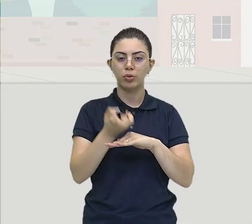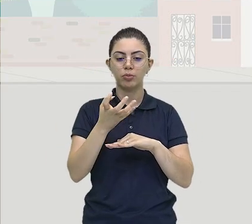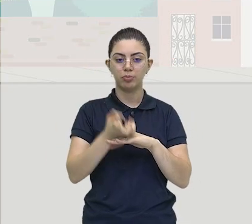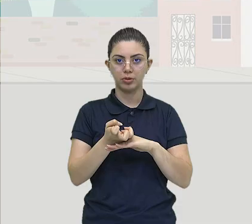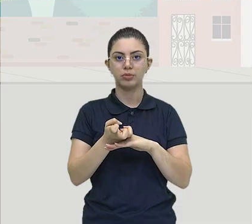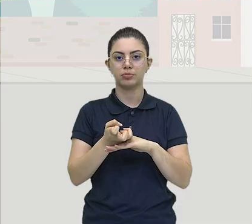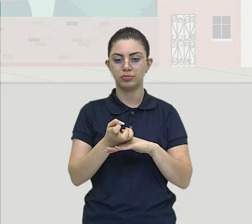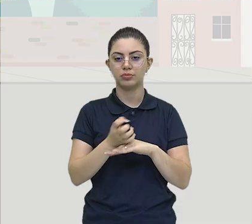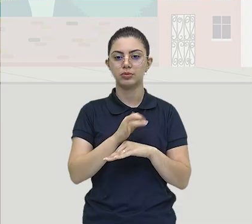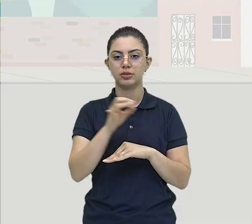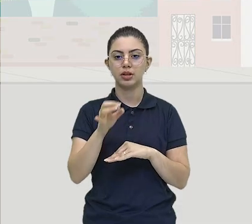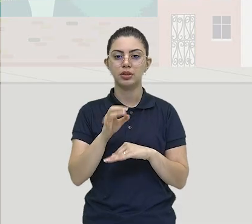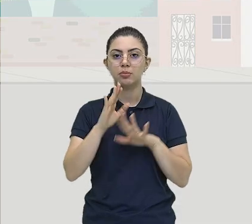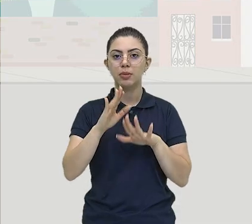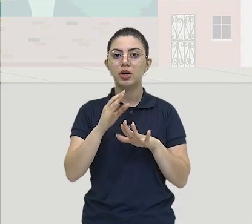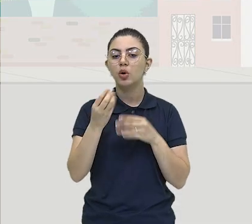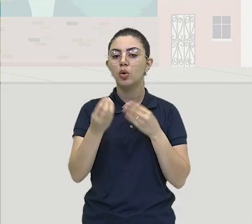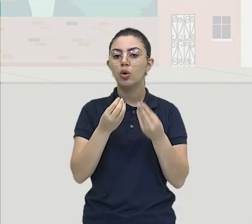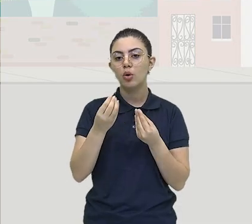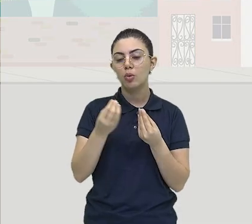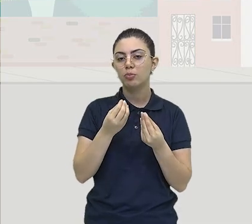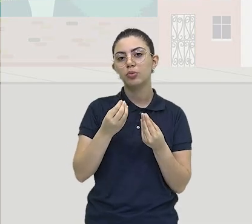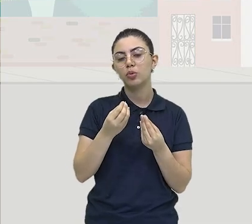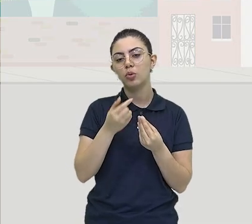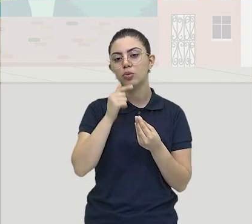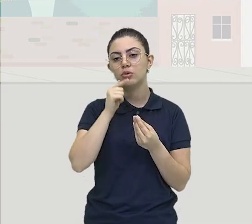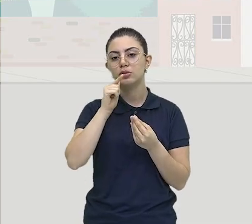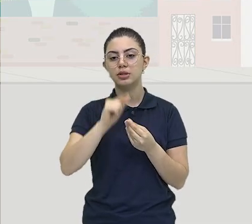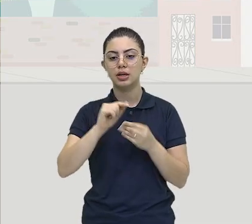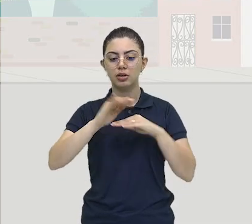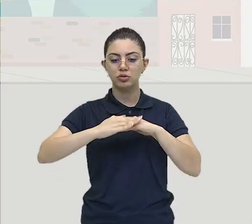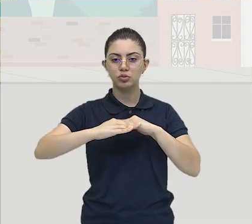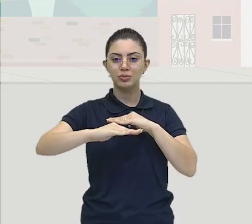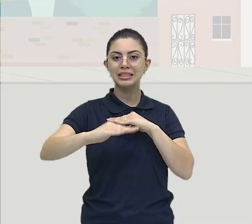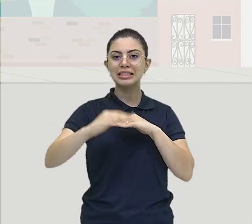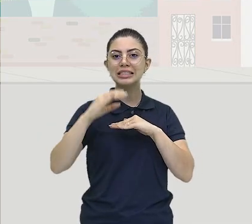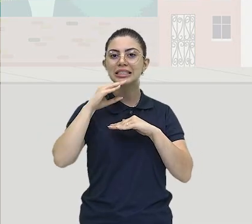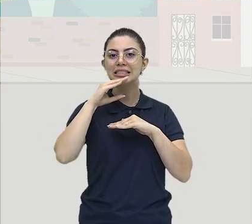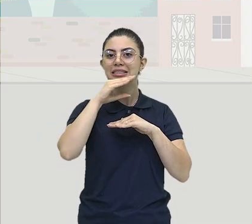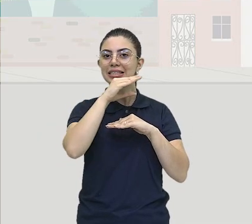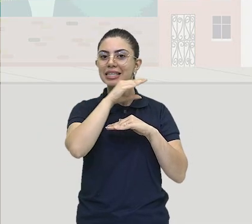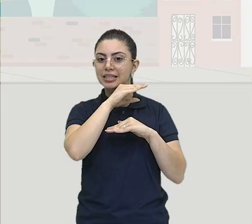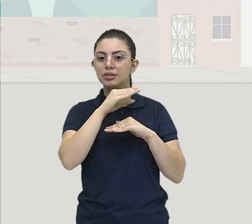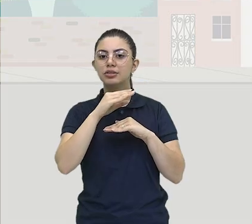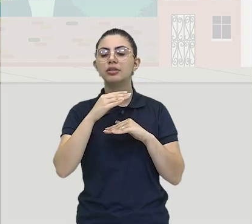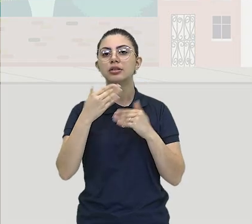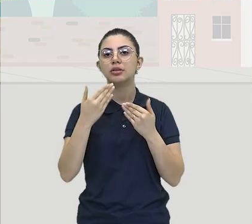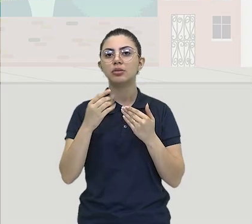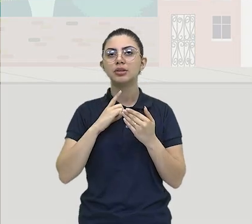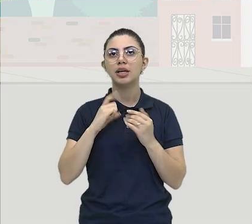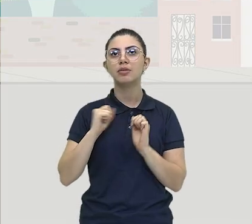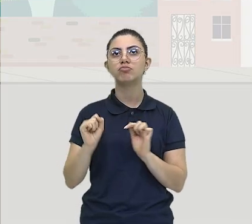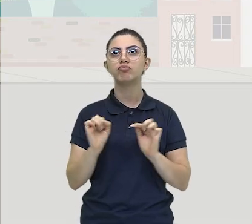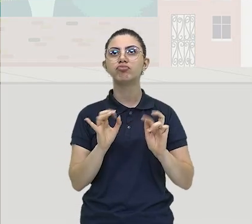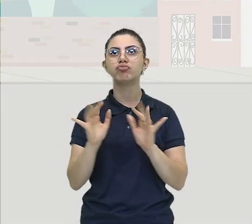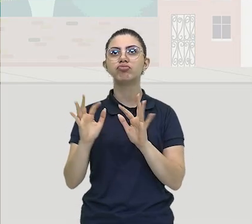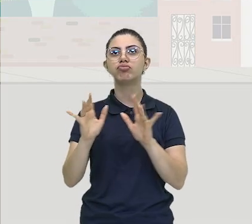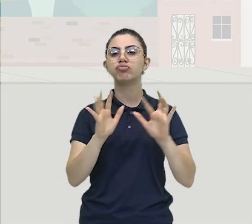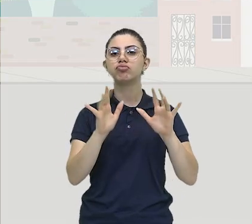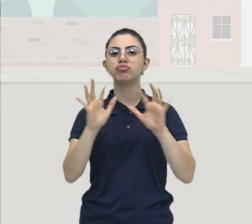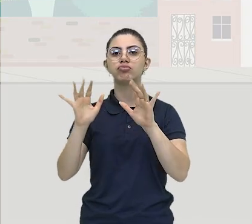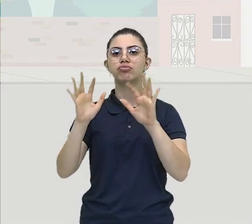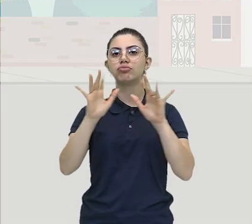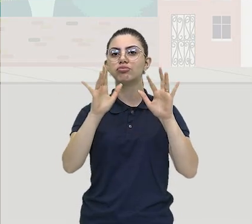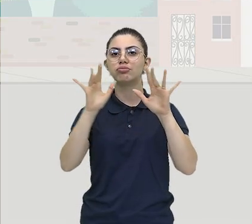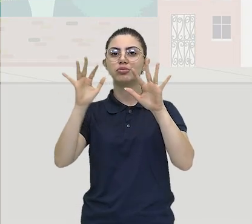para a atmosfera por aquecimento da superfície. E aí vai ter aqueles processos de evapotranspiração